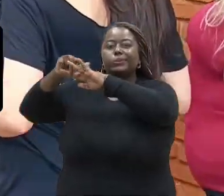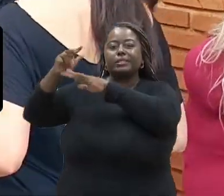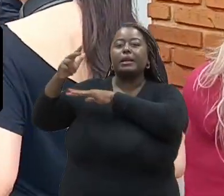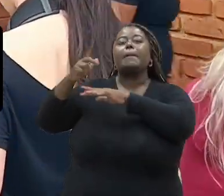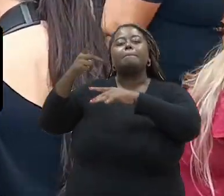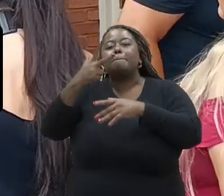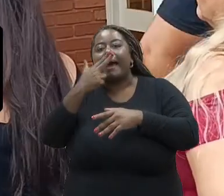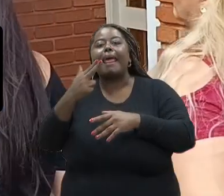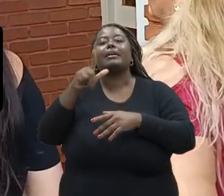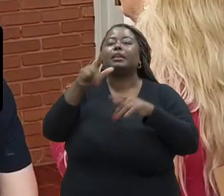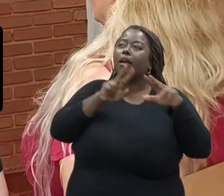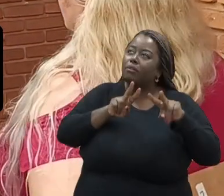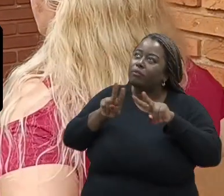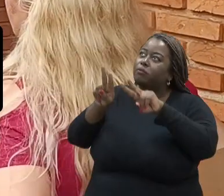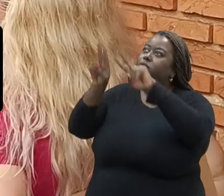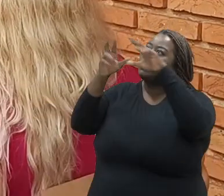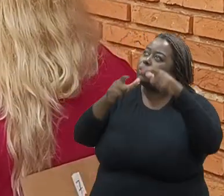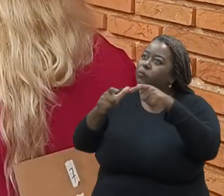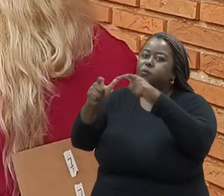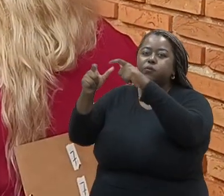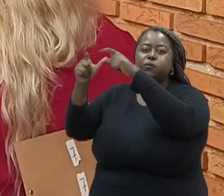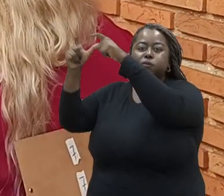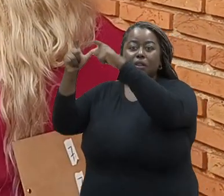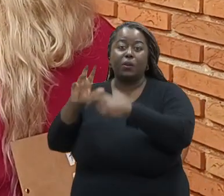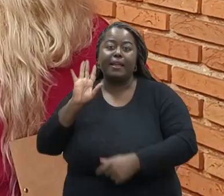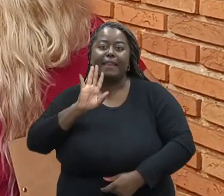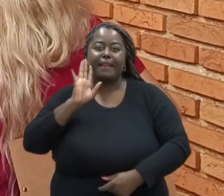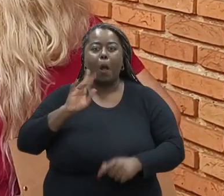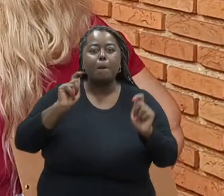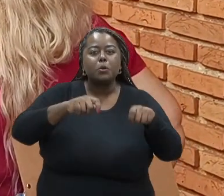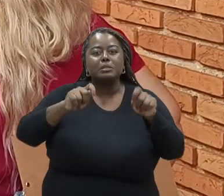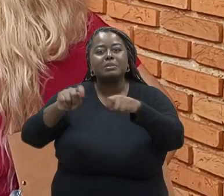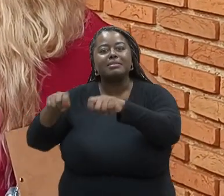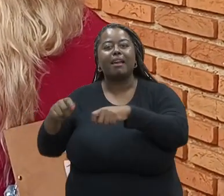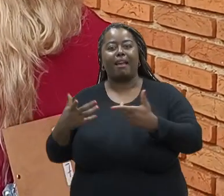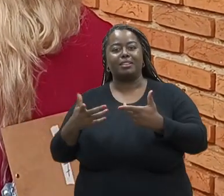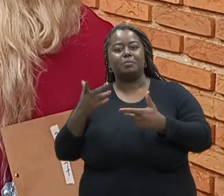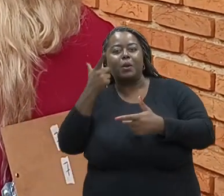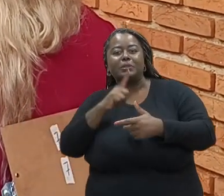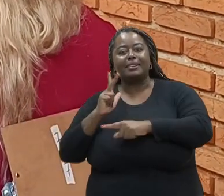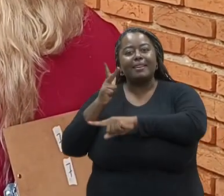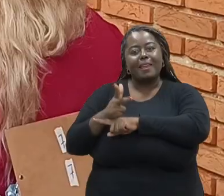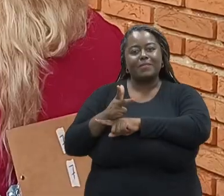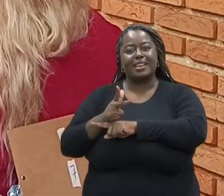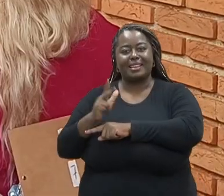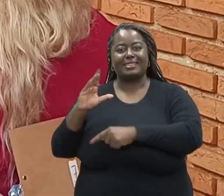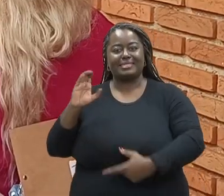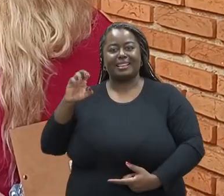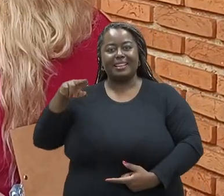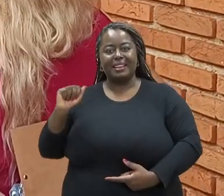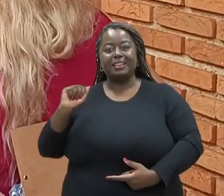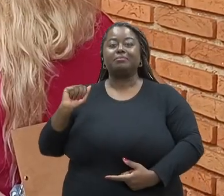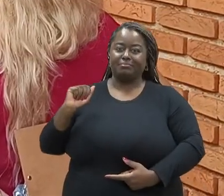gravação para dar aquela impressão de que o João estava vendo a nave saindo. Então, é muito legal essas possibilidades que tem, né, para você poder gravar uma cena, que